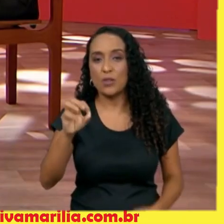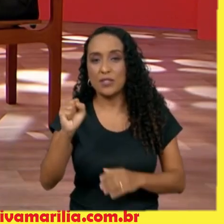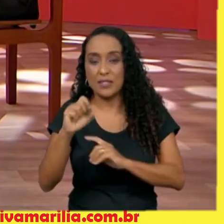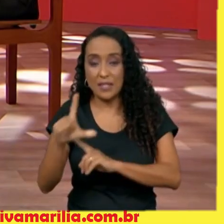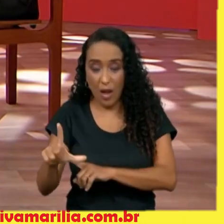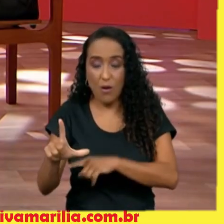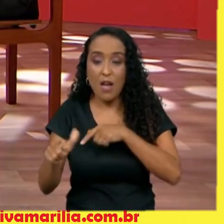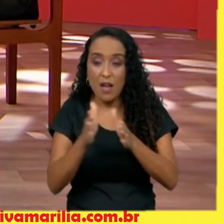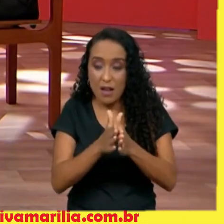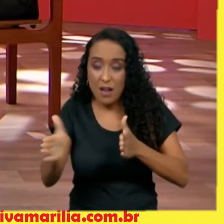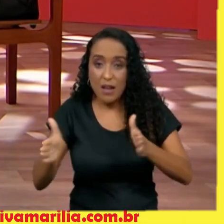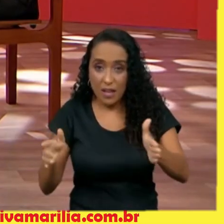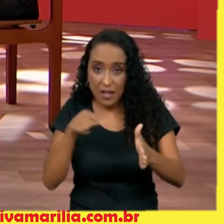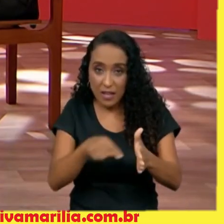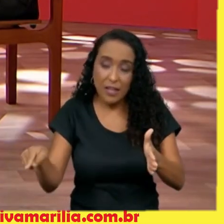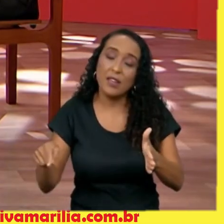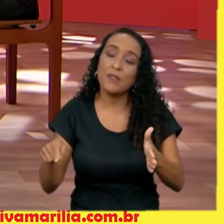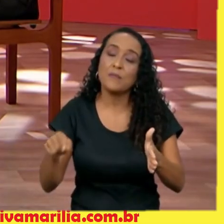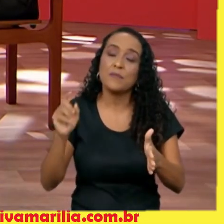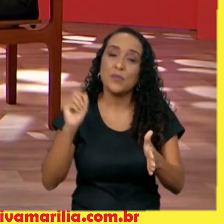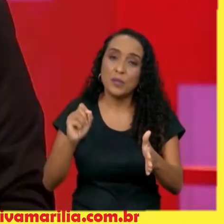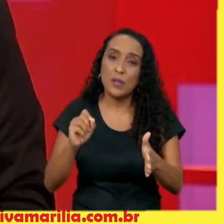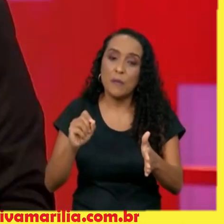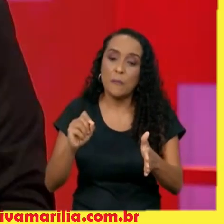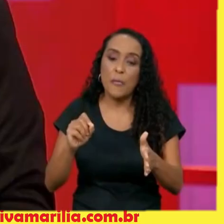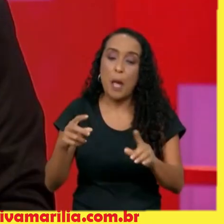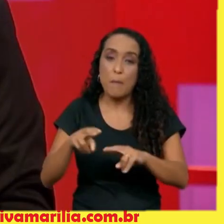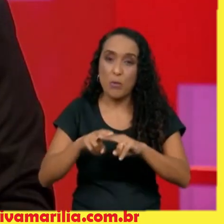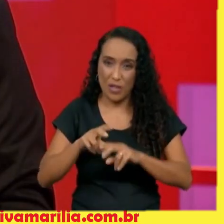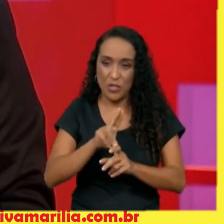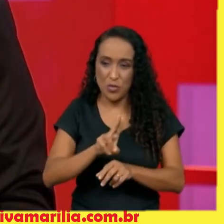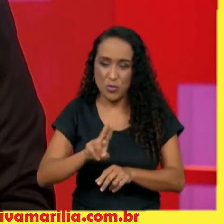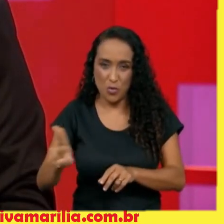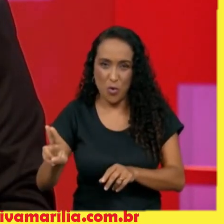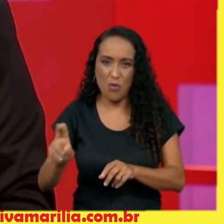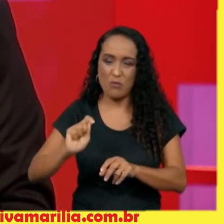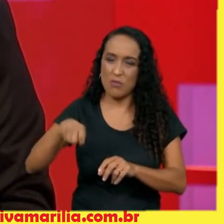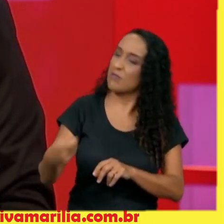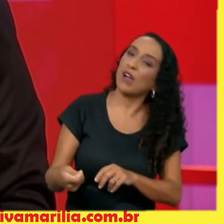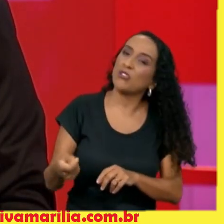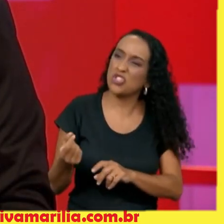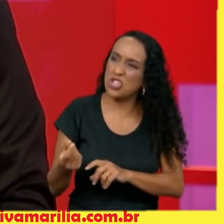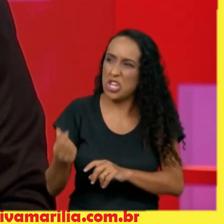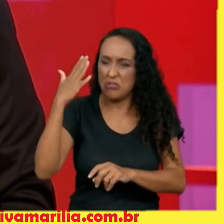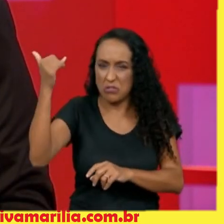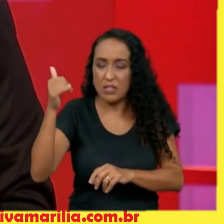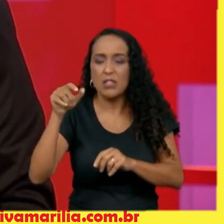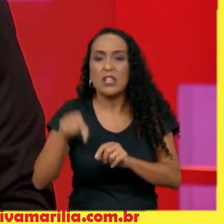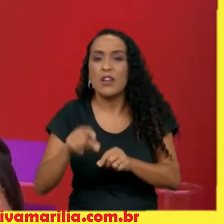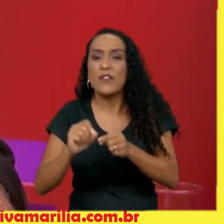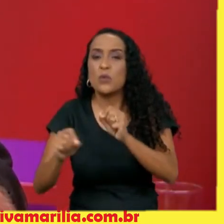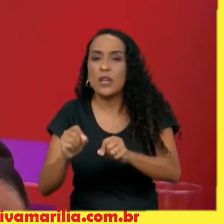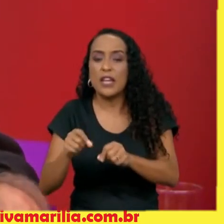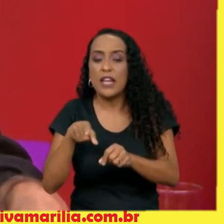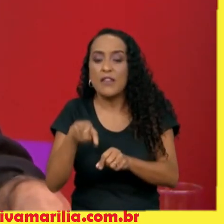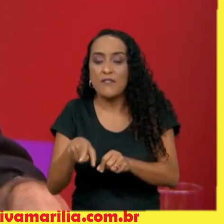nas denominações pentecostais, devido ao seu enorme sucesso, dinheiro e tudo, né? Que vão fazer o quê? Eles vão